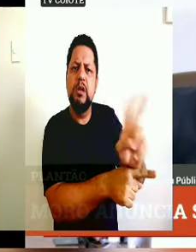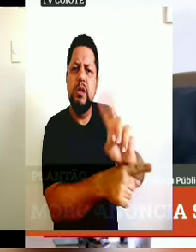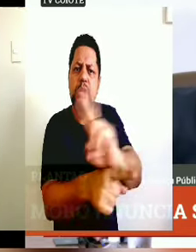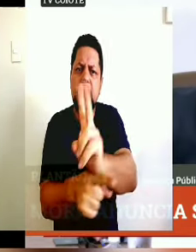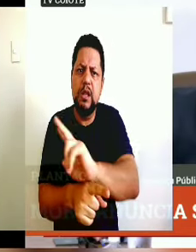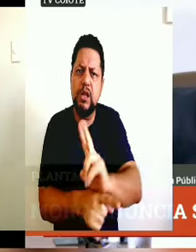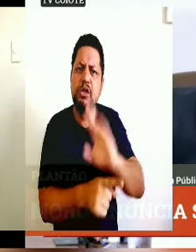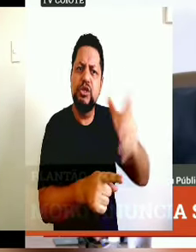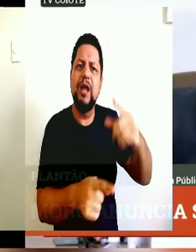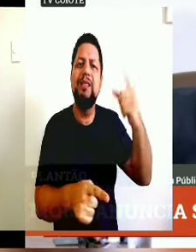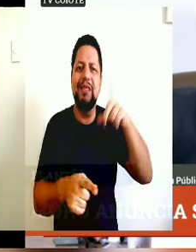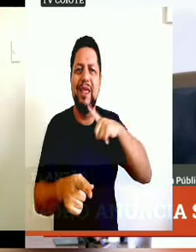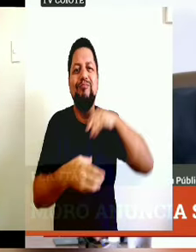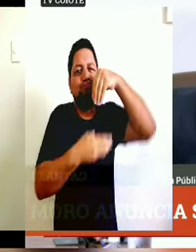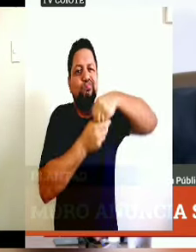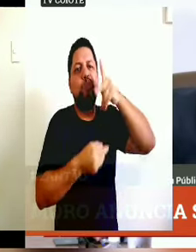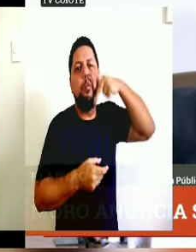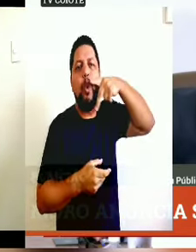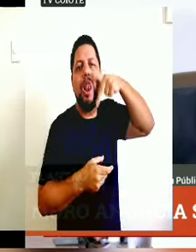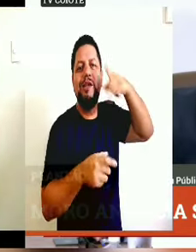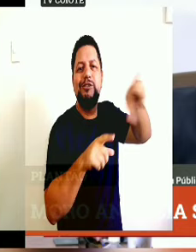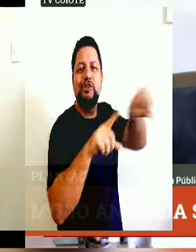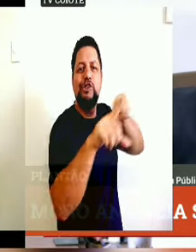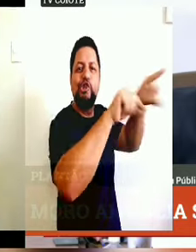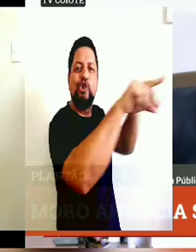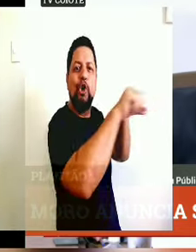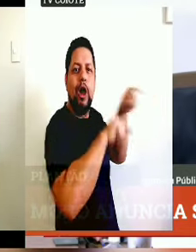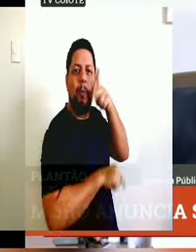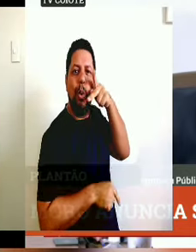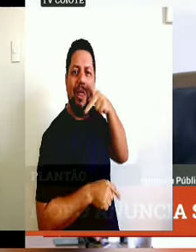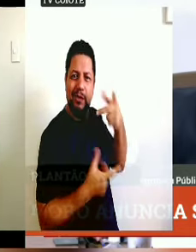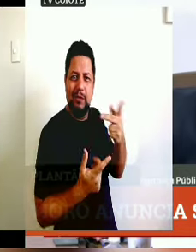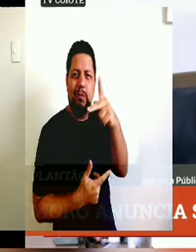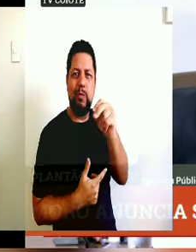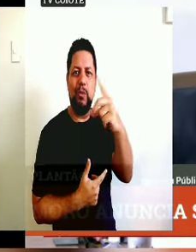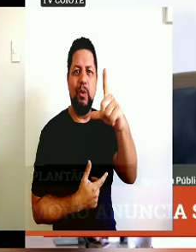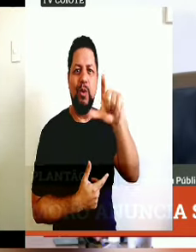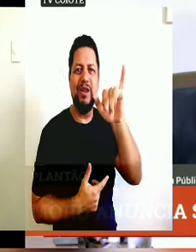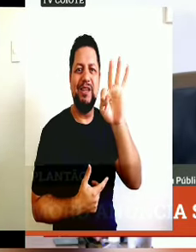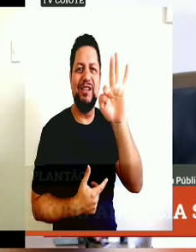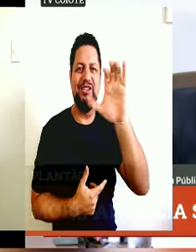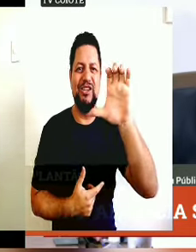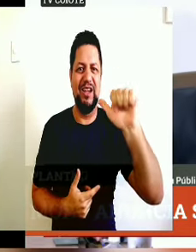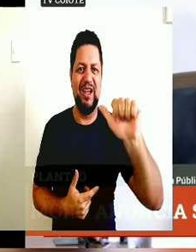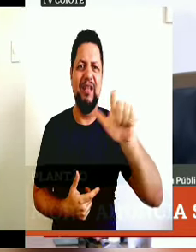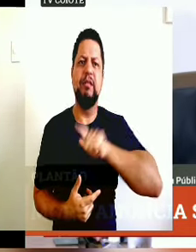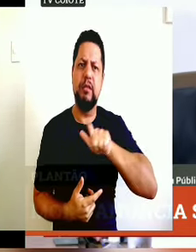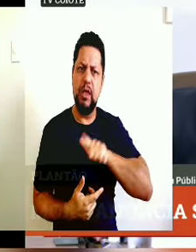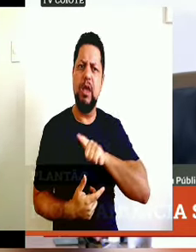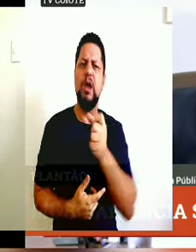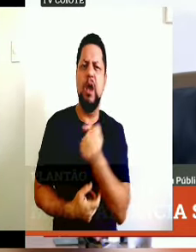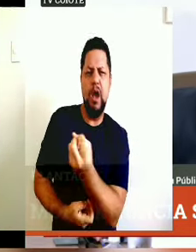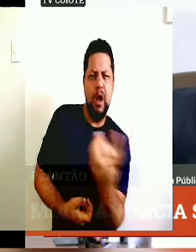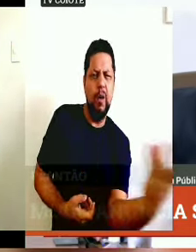superintendências e indicações políticas. Eu escolhi o diretor-geral, Adriano Furtado, que está aqui presente. Ele pode